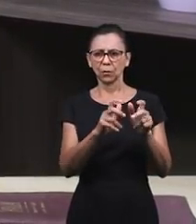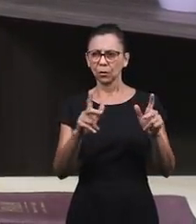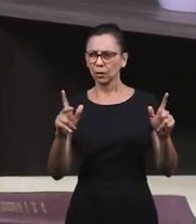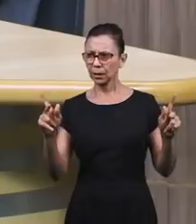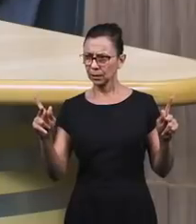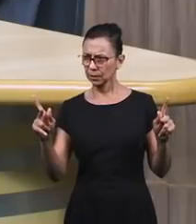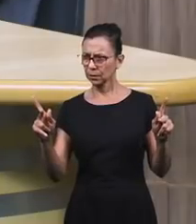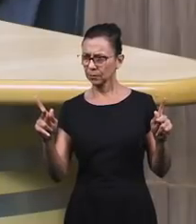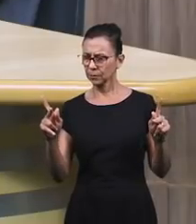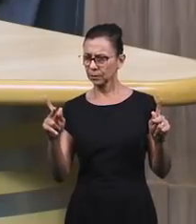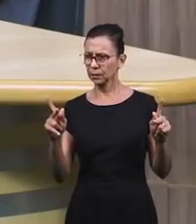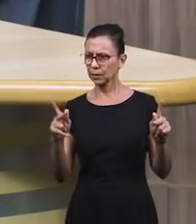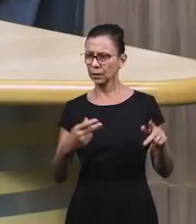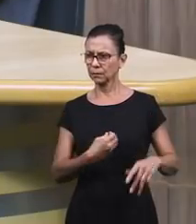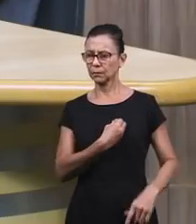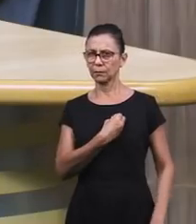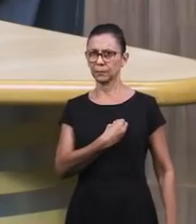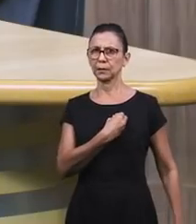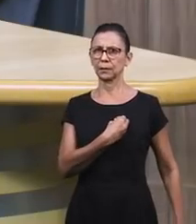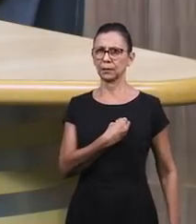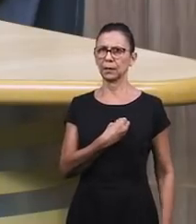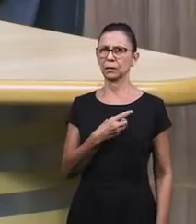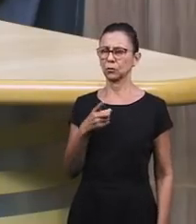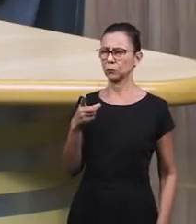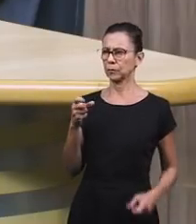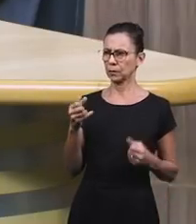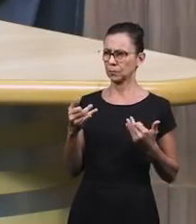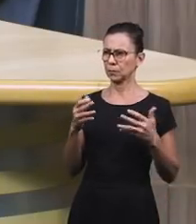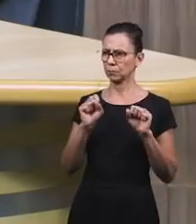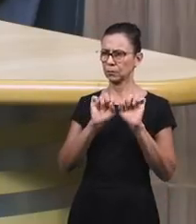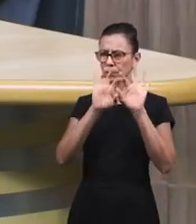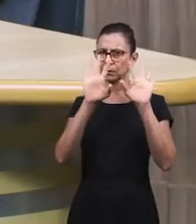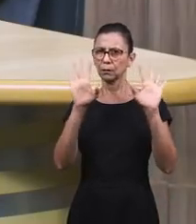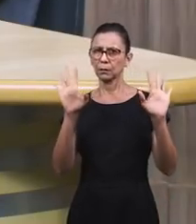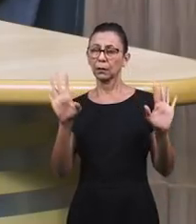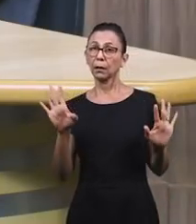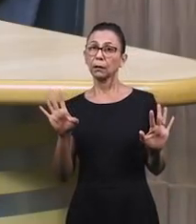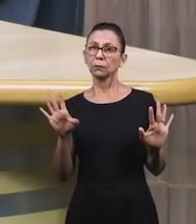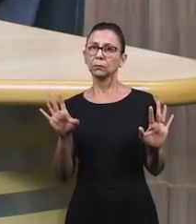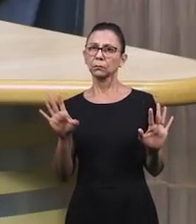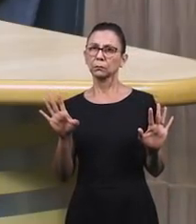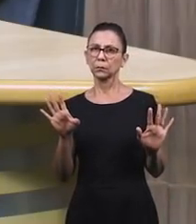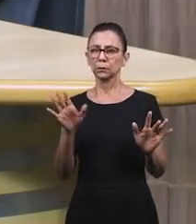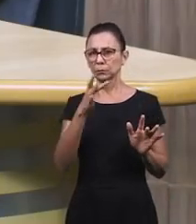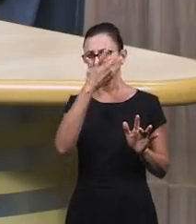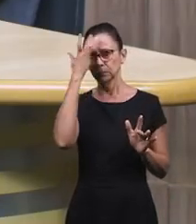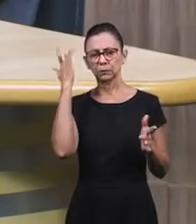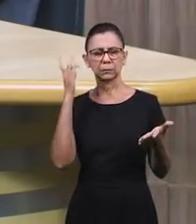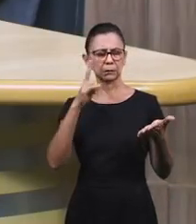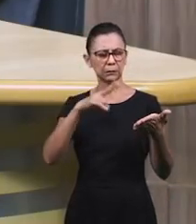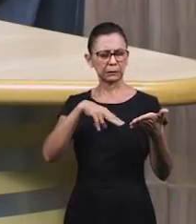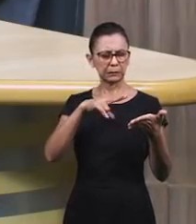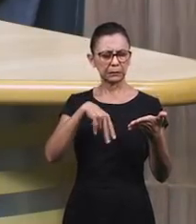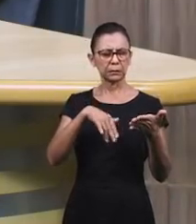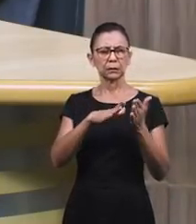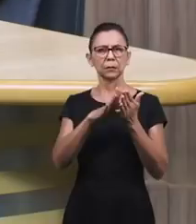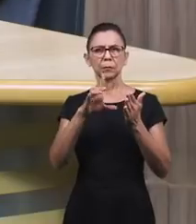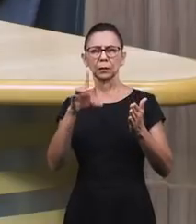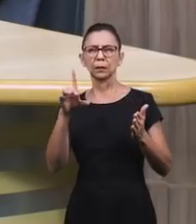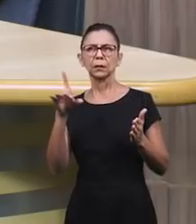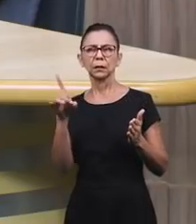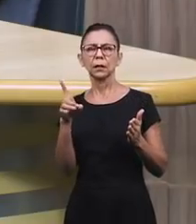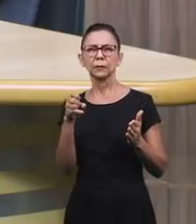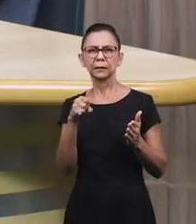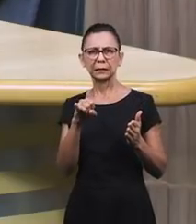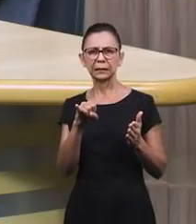da Trindade. Você colocou muito bem, inclusive, que aquele que está lendo a palavra, que está buscando ao Senhor, se